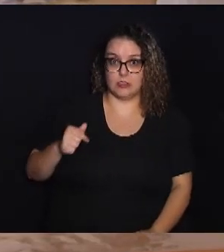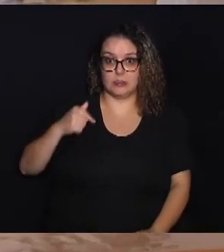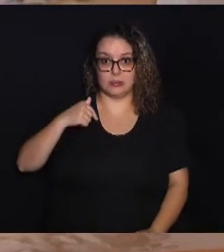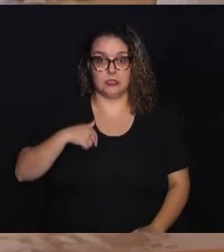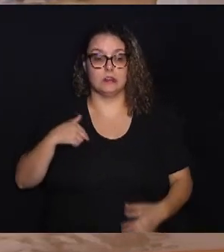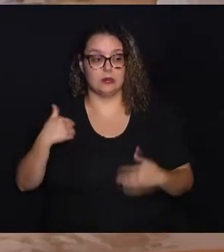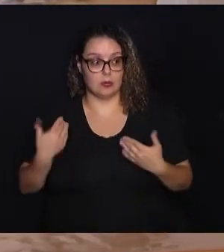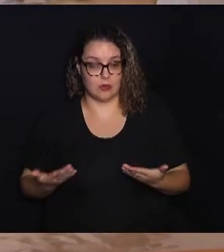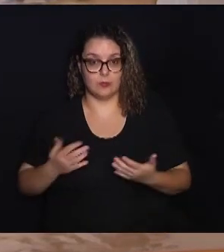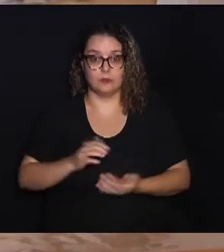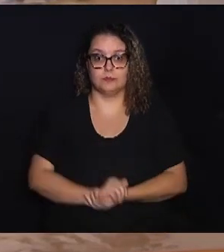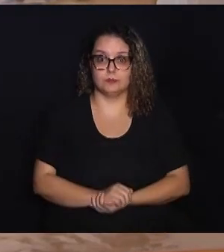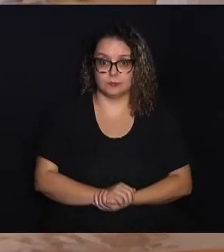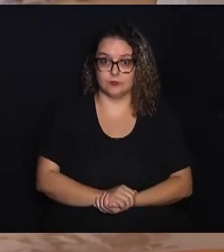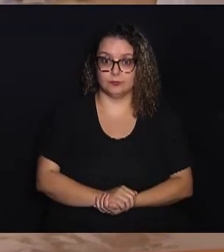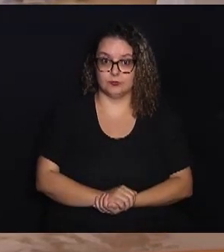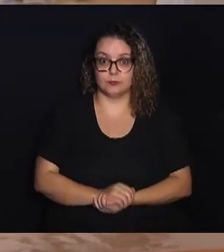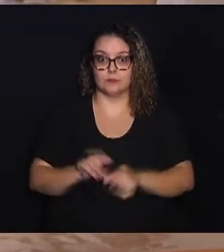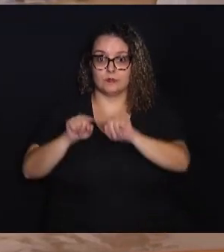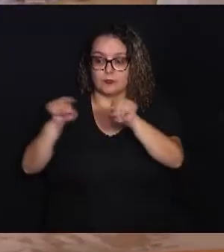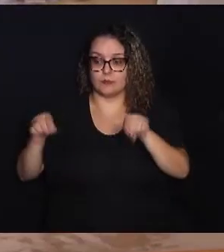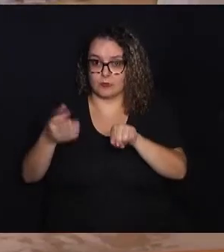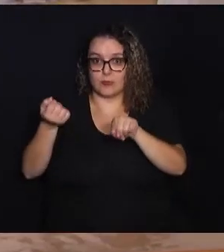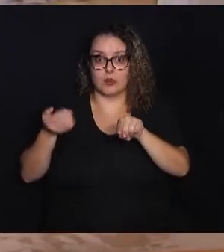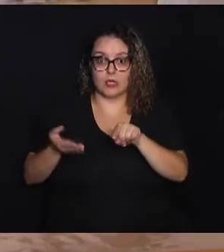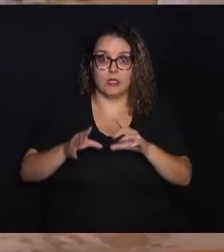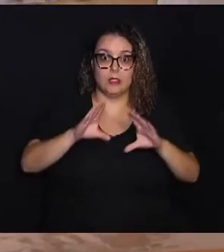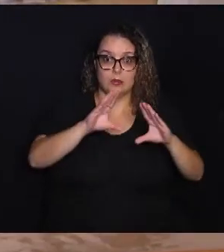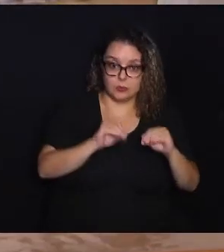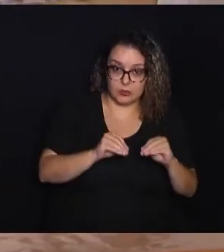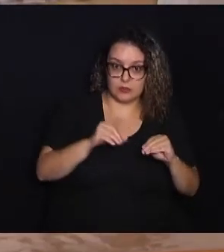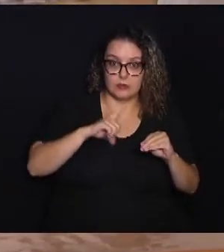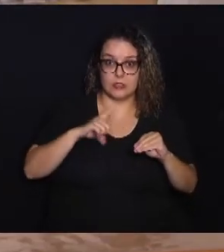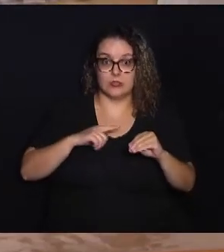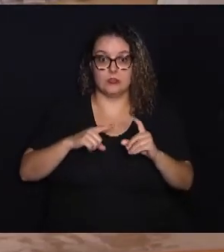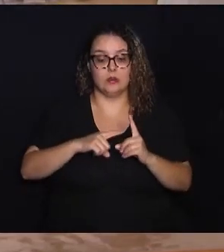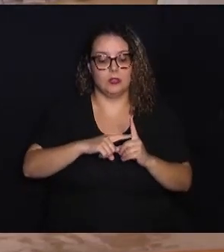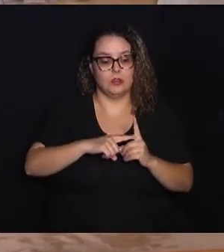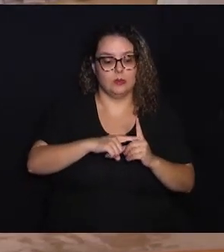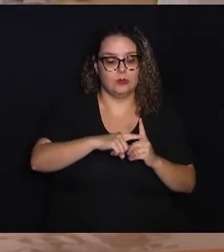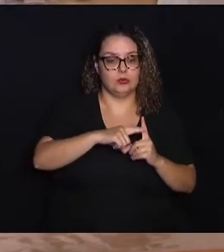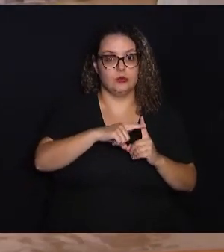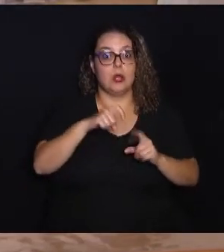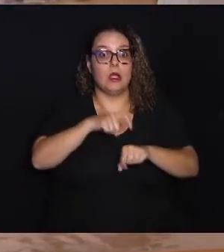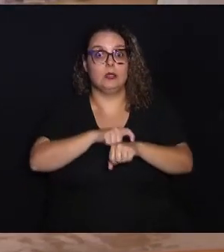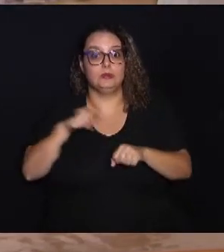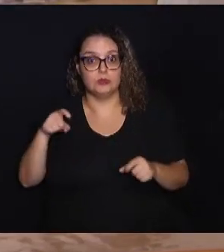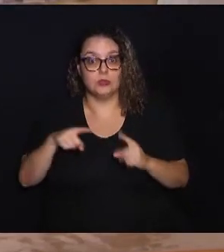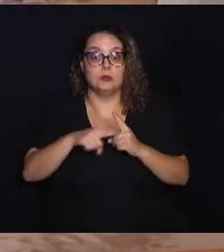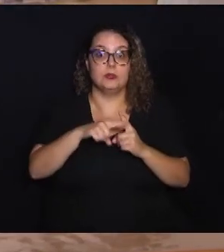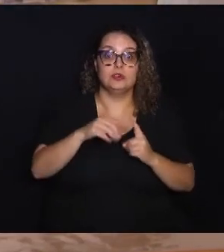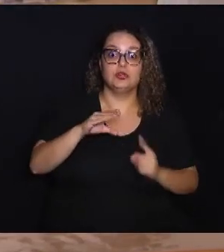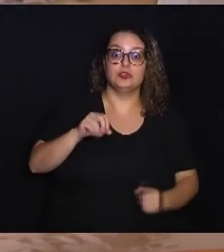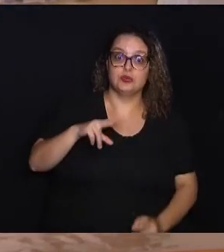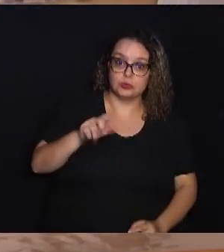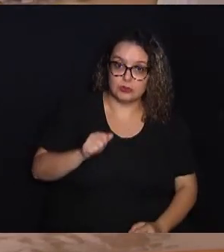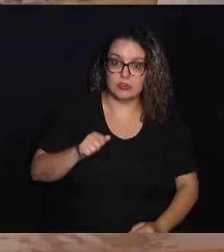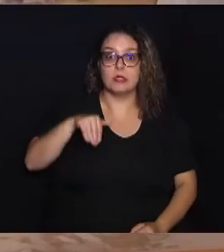macia. Eu passo aqui um pouquinho na mão só para ela desgrudar. Então, esse é um bom momento para poder fazer tudo.